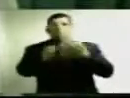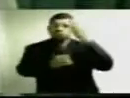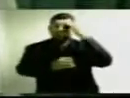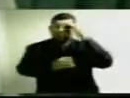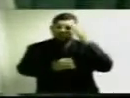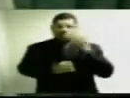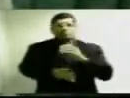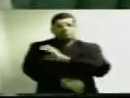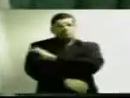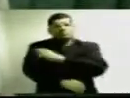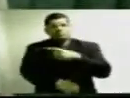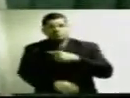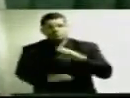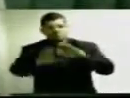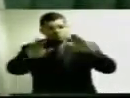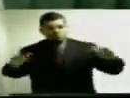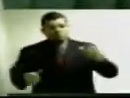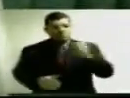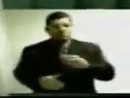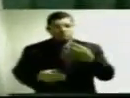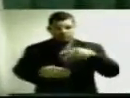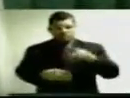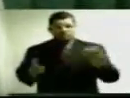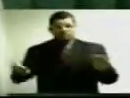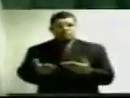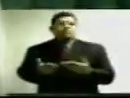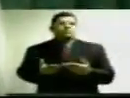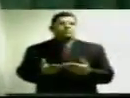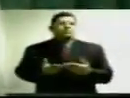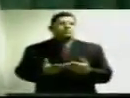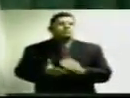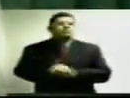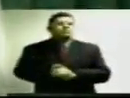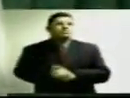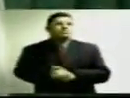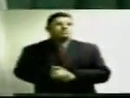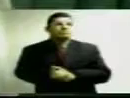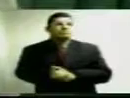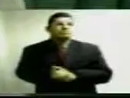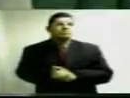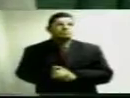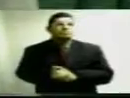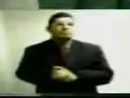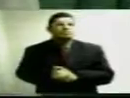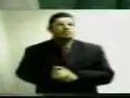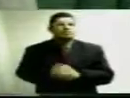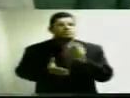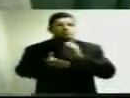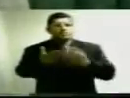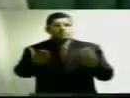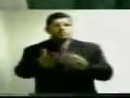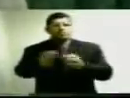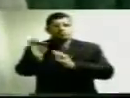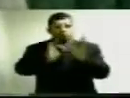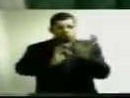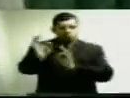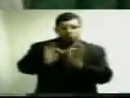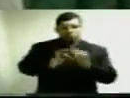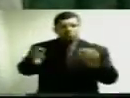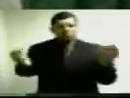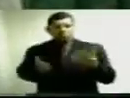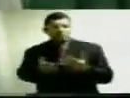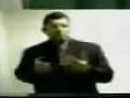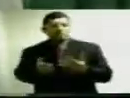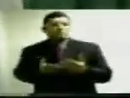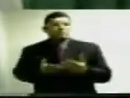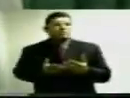a comissão e a mesa diretora, de levar ao plenário um sobrestamento da propositura,